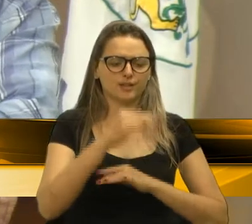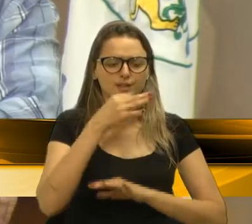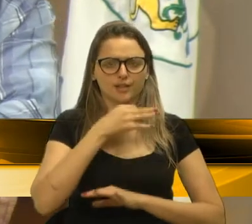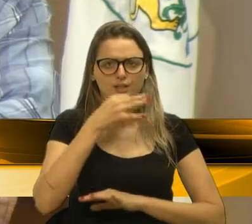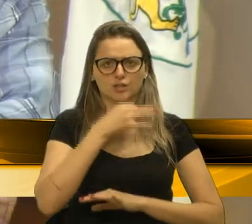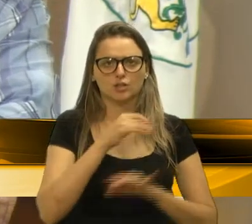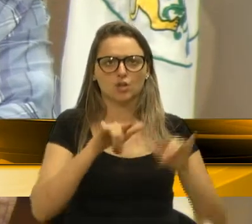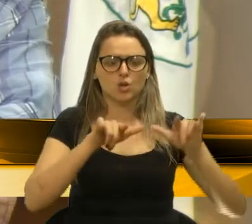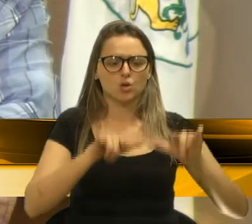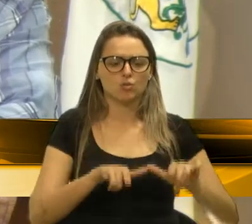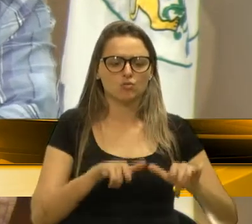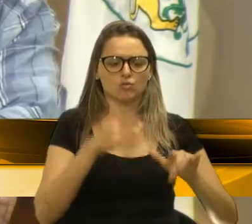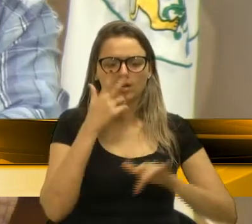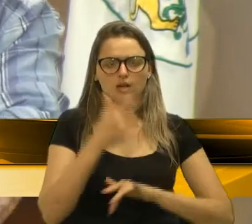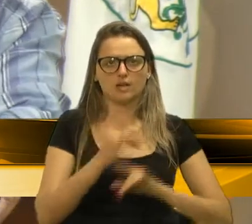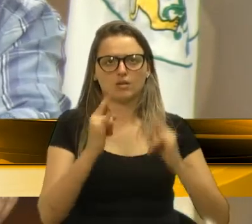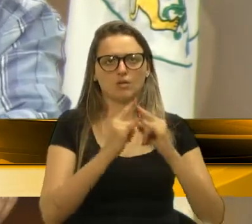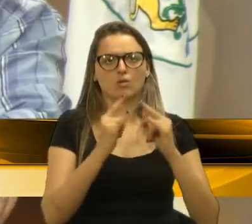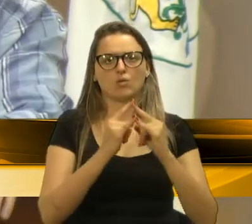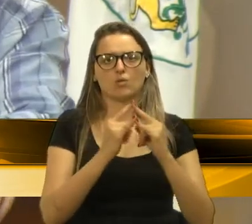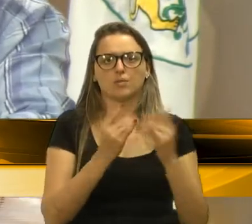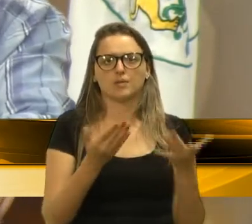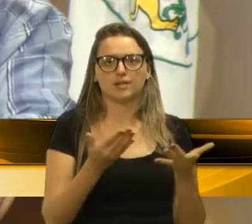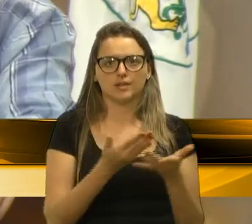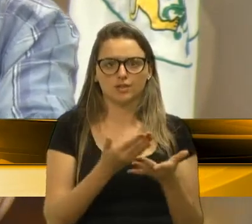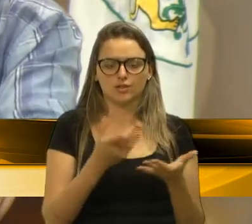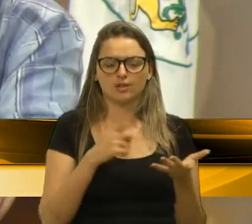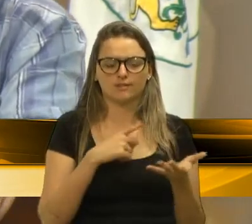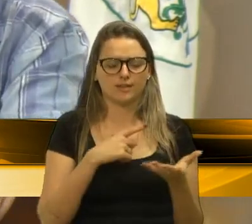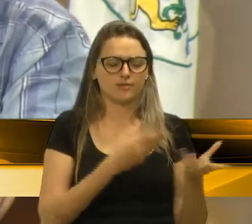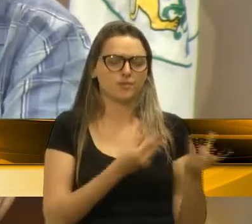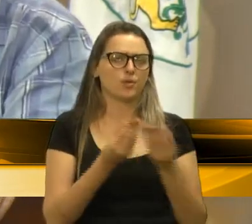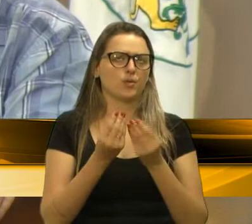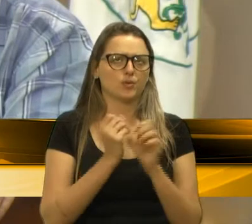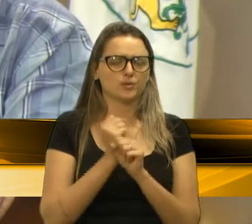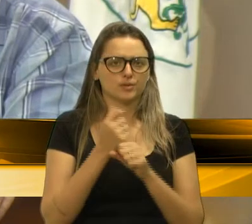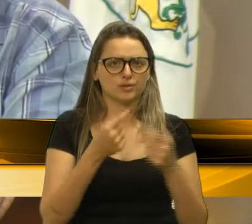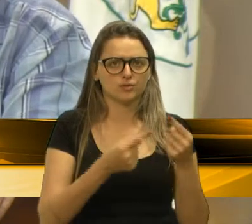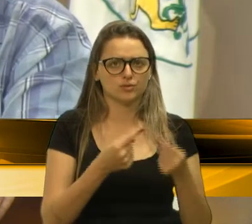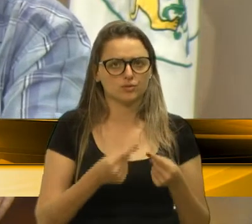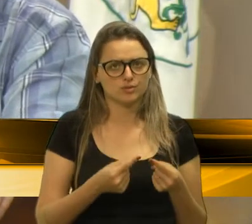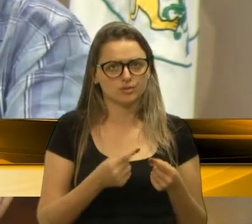espaço como esse já foi objeto de muita discussão na casa